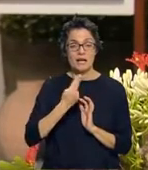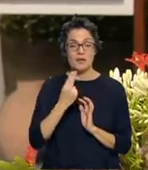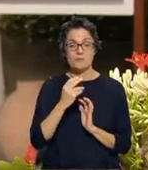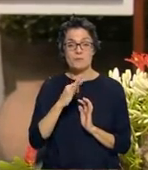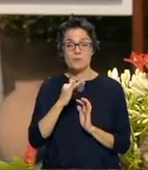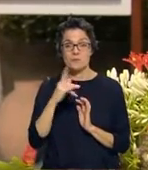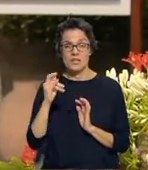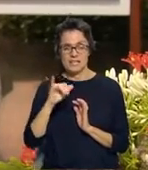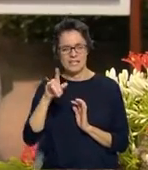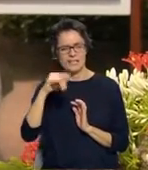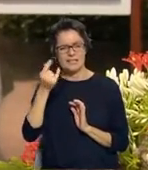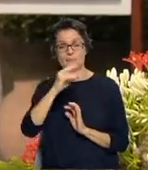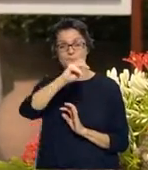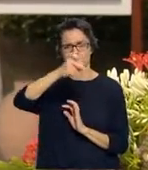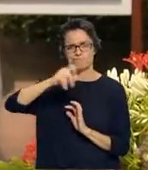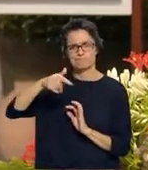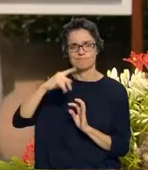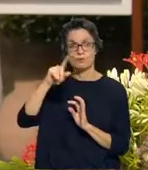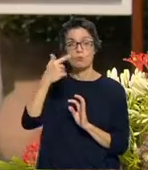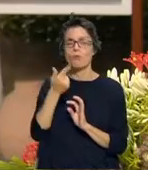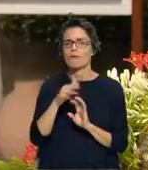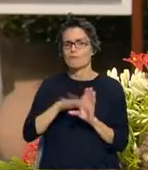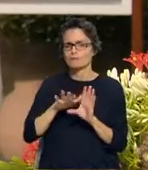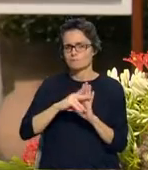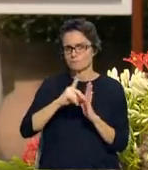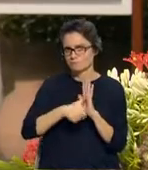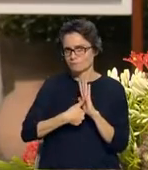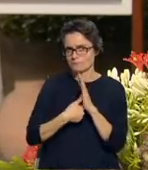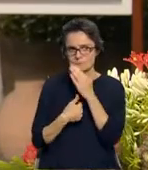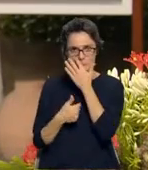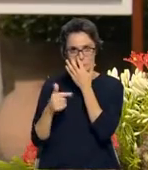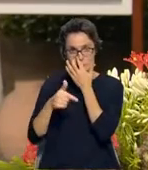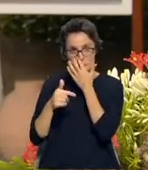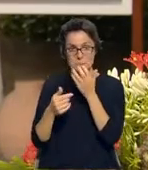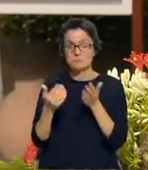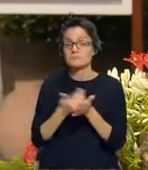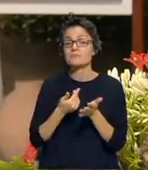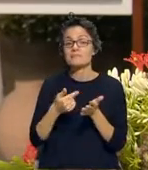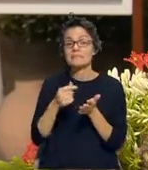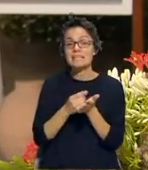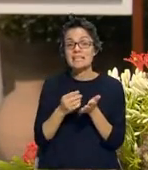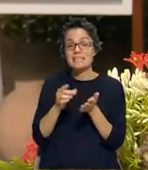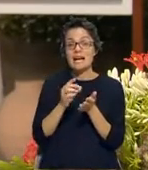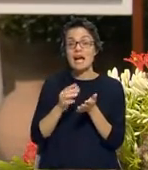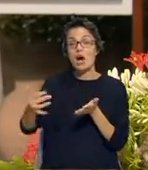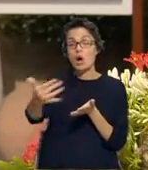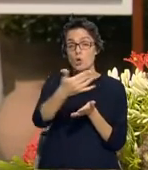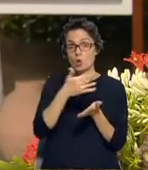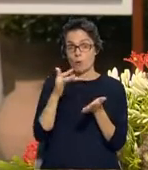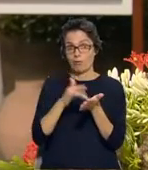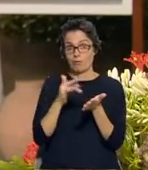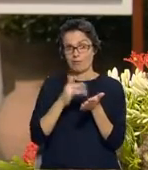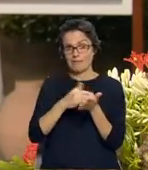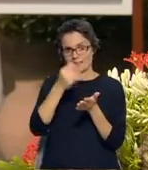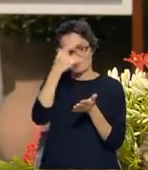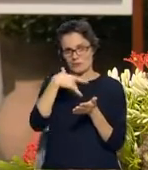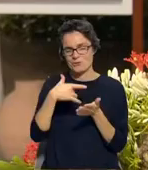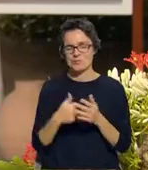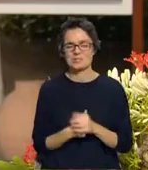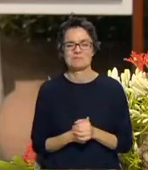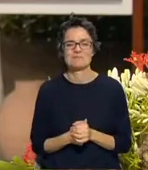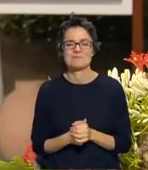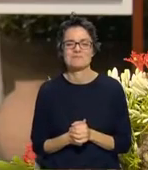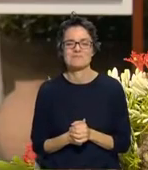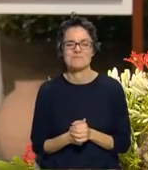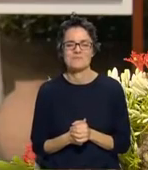que fizeram parte então desta coletânea. Coletânea Ribas de Oliveira. Um dia vou escrever uma coletânea com o